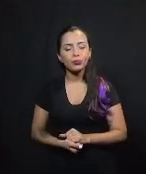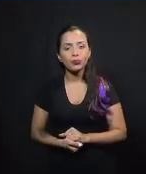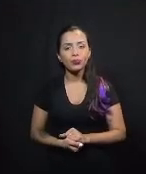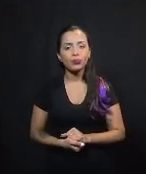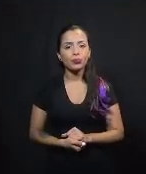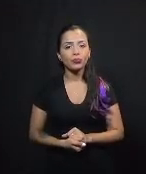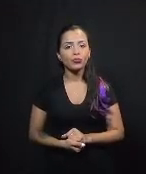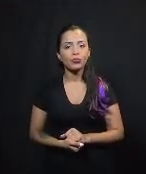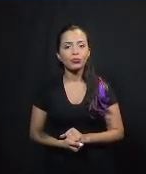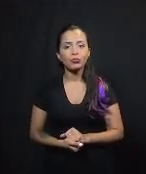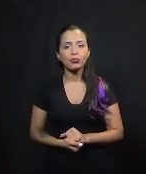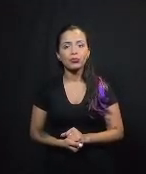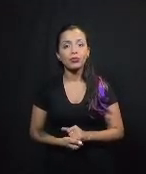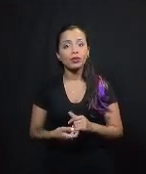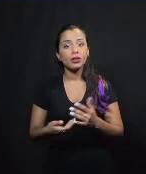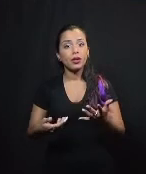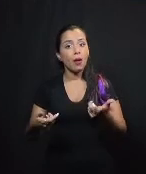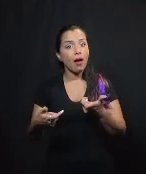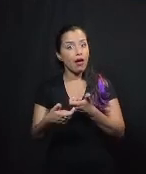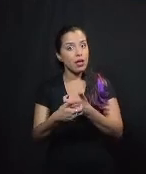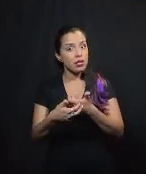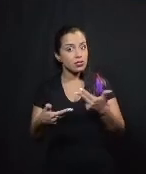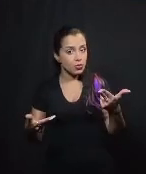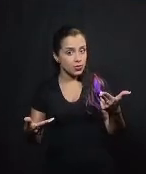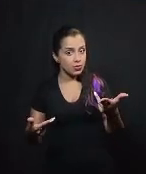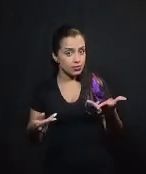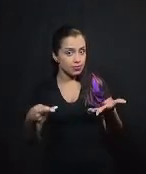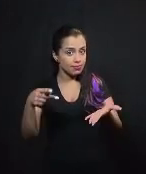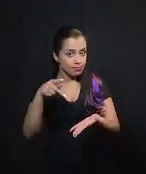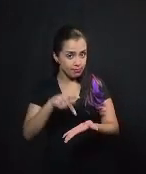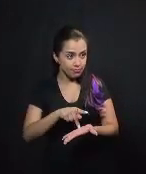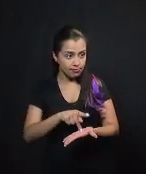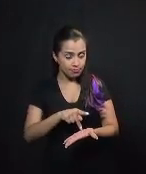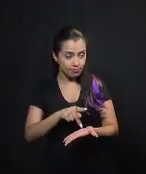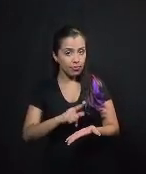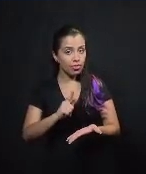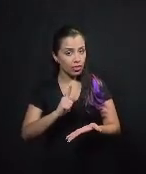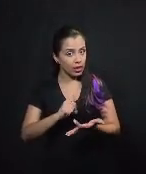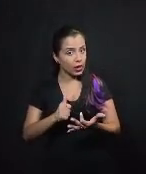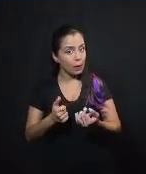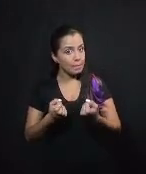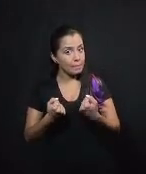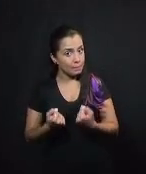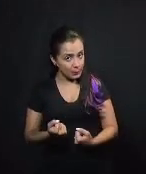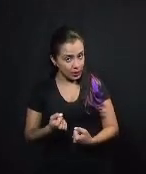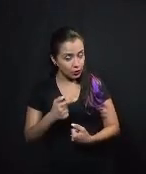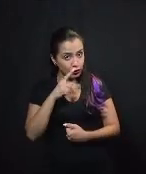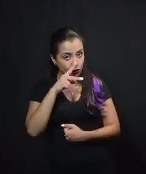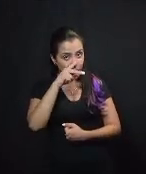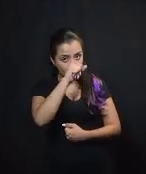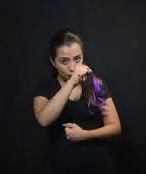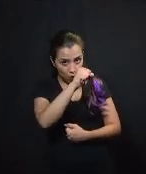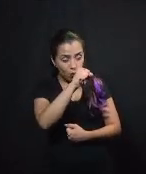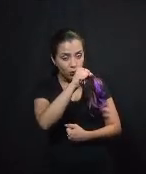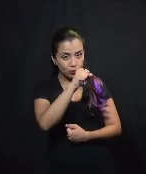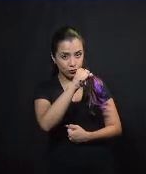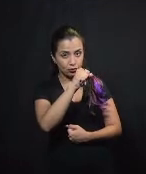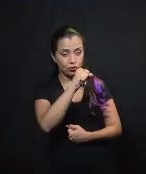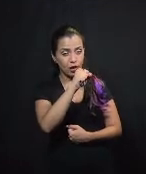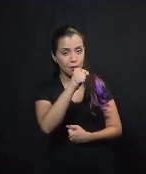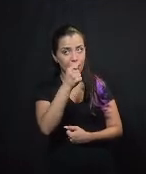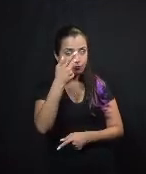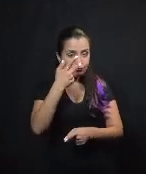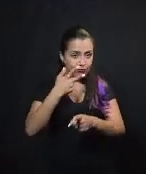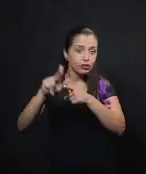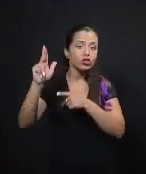coisas, na realidade, tiveram um peso muito grande numa vitória,